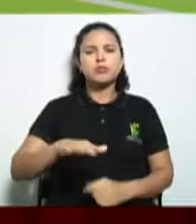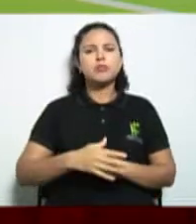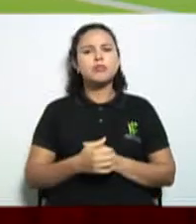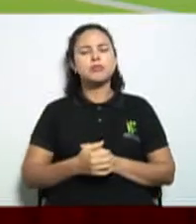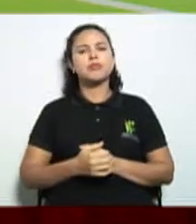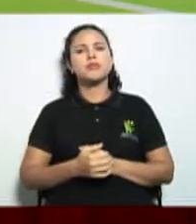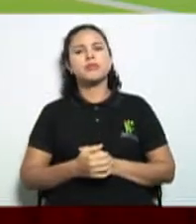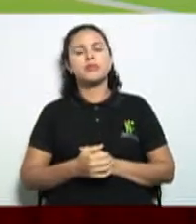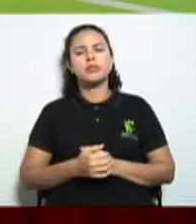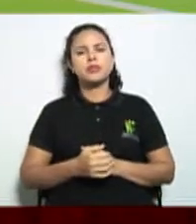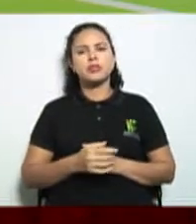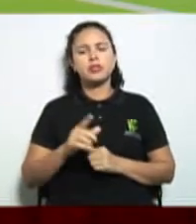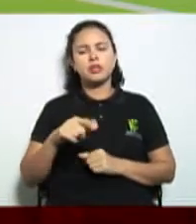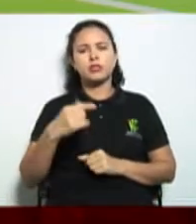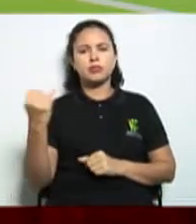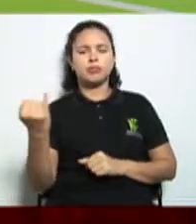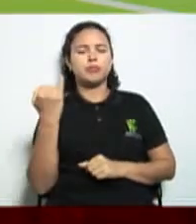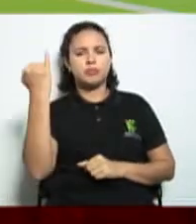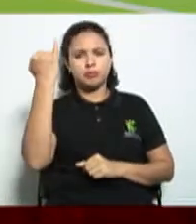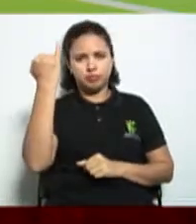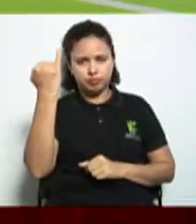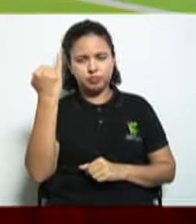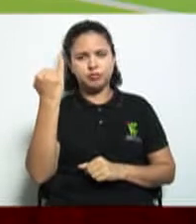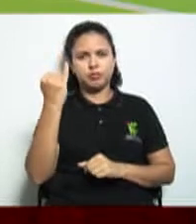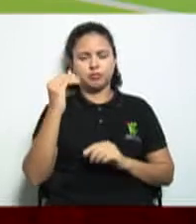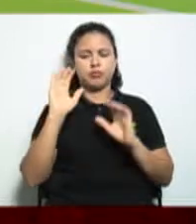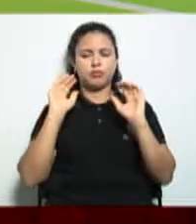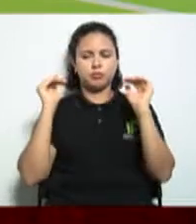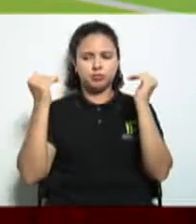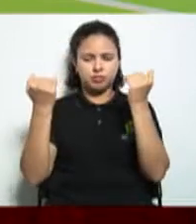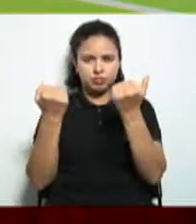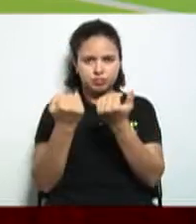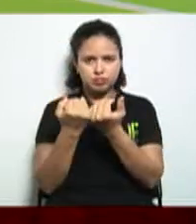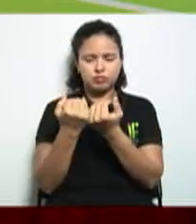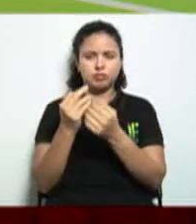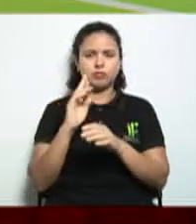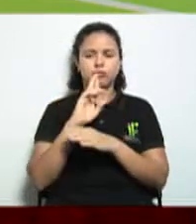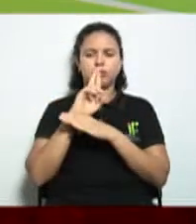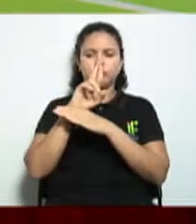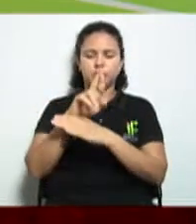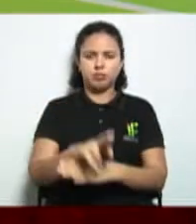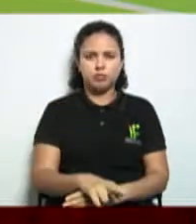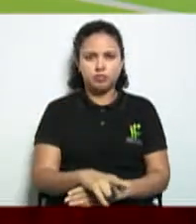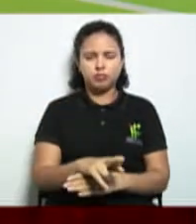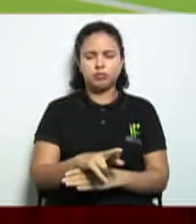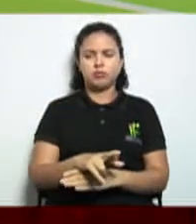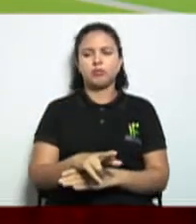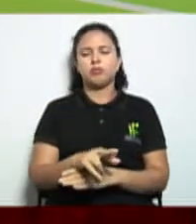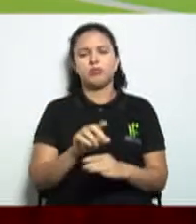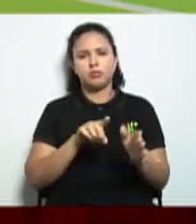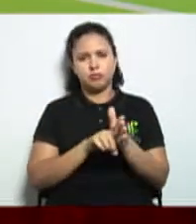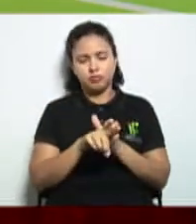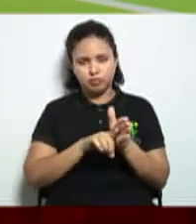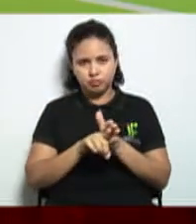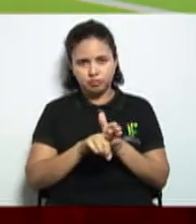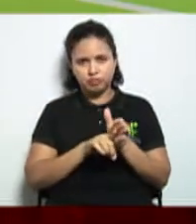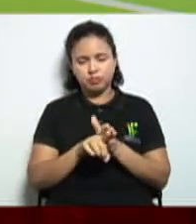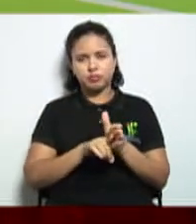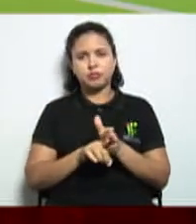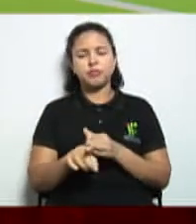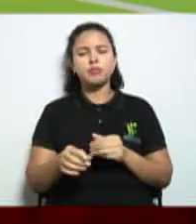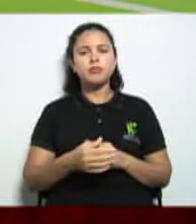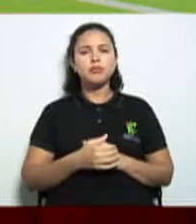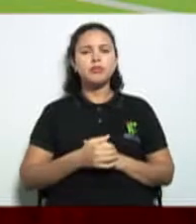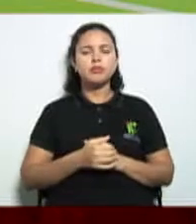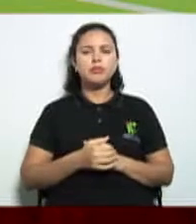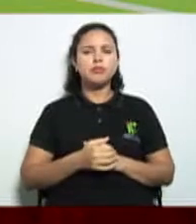ter um retorno para a comunidade. É importante para a comunidade o resultado desse assunto que eu estou pesquisando. E viável é que